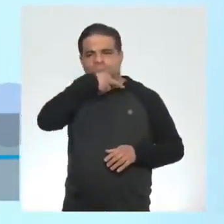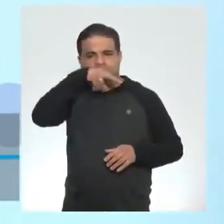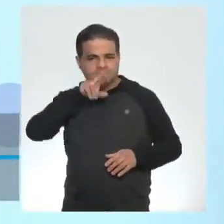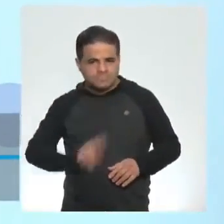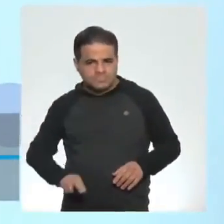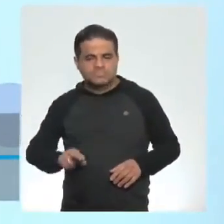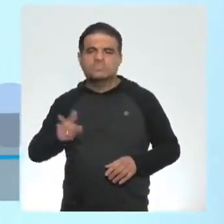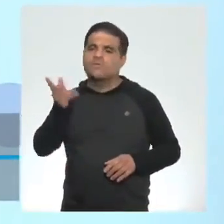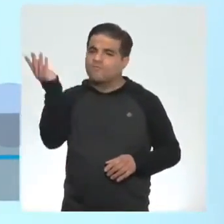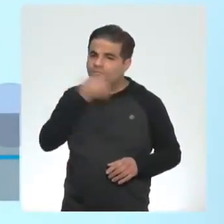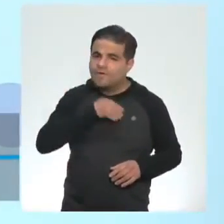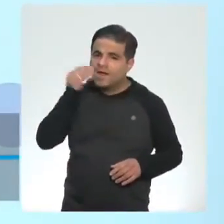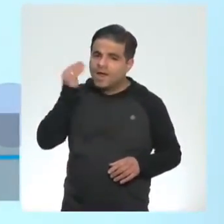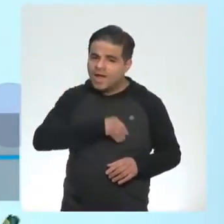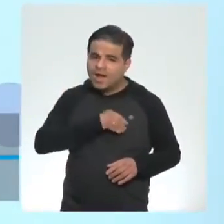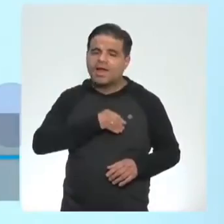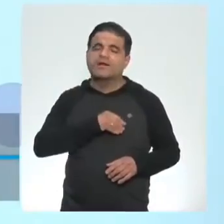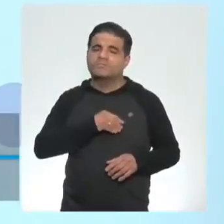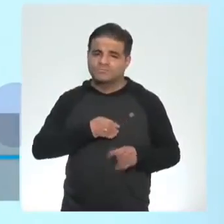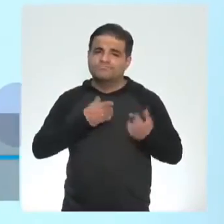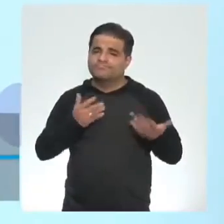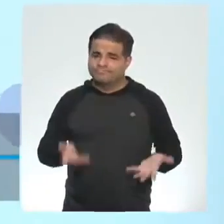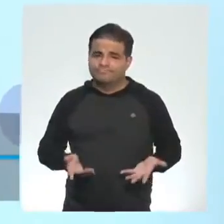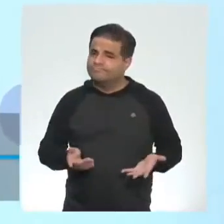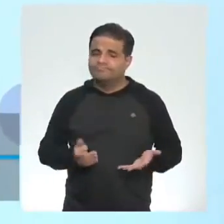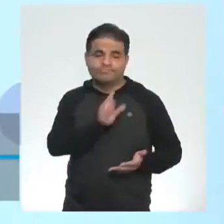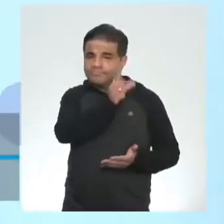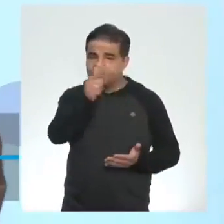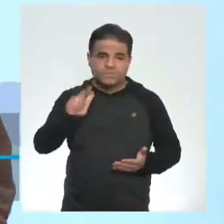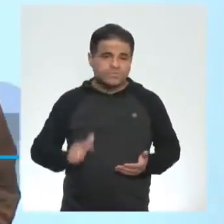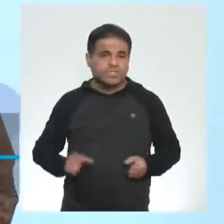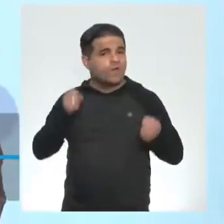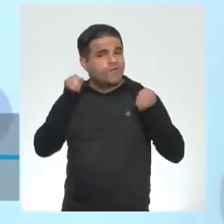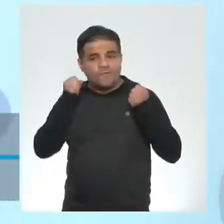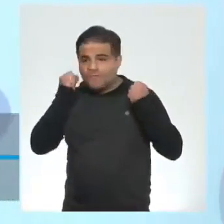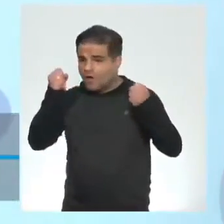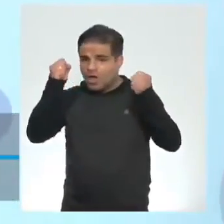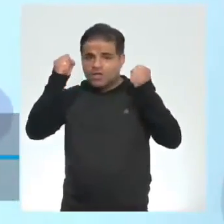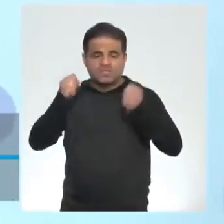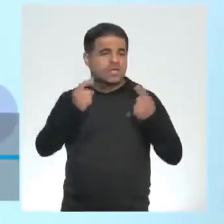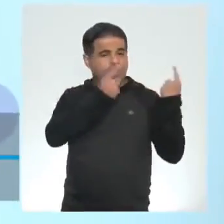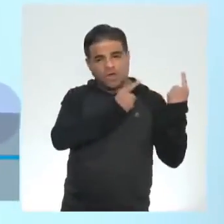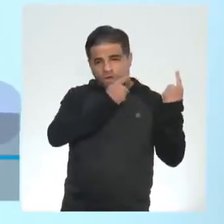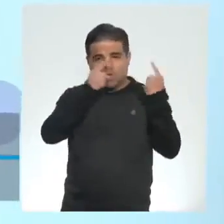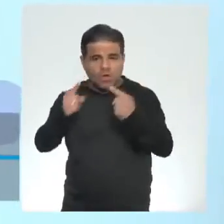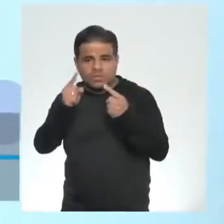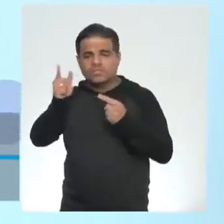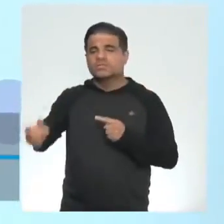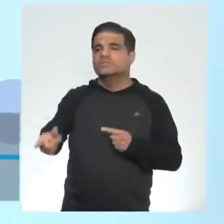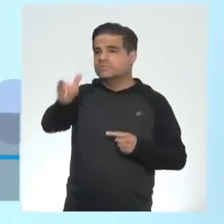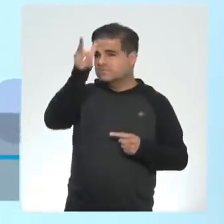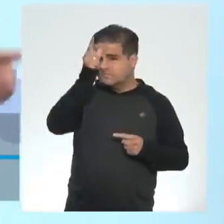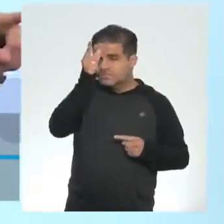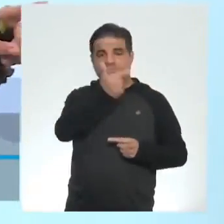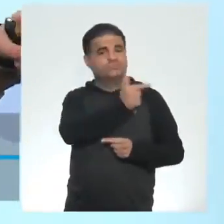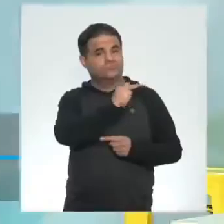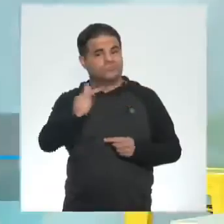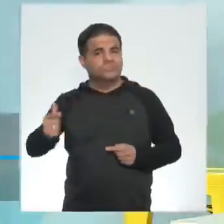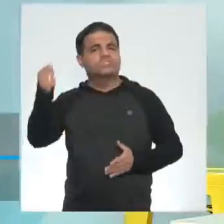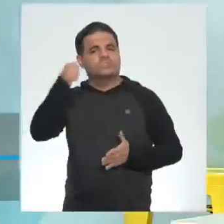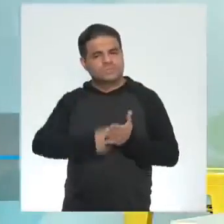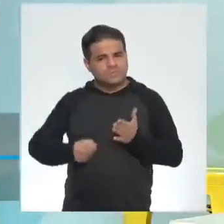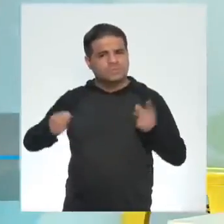que enfraquecido, então, eles não tinham uma força contra os alemães nesse momento na